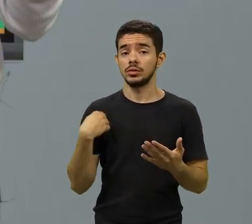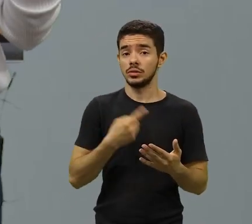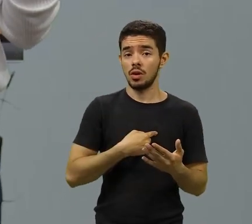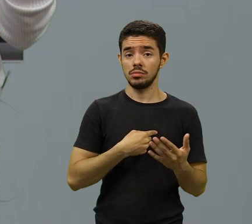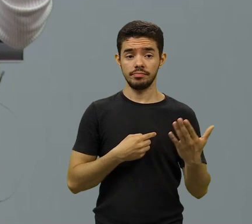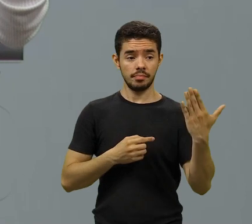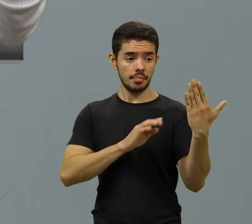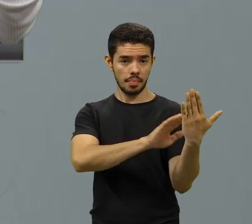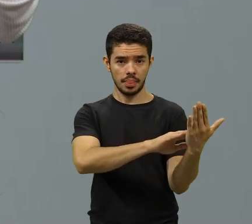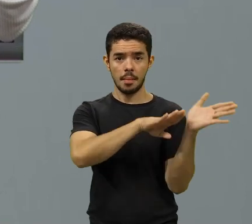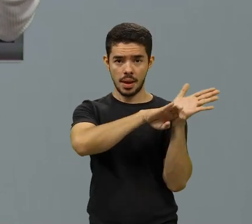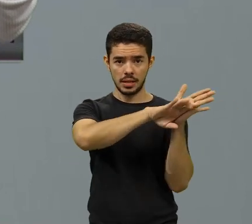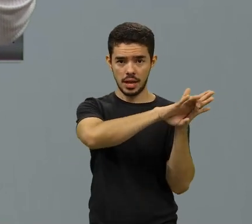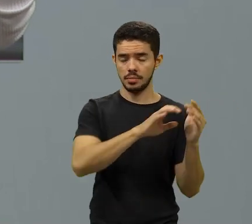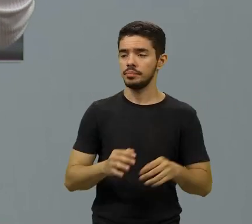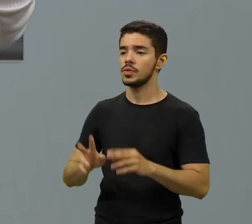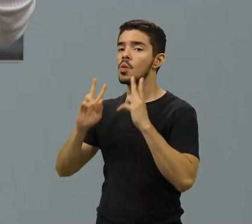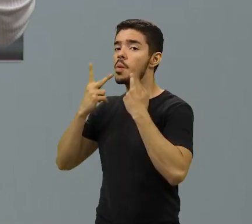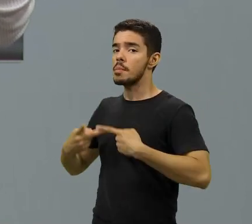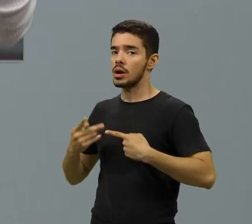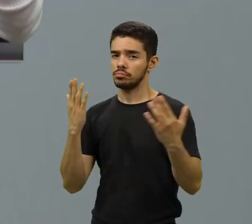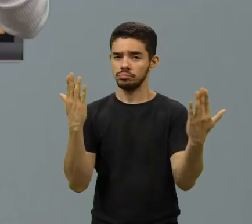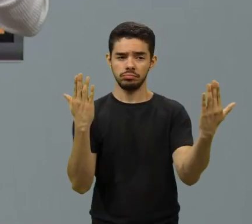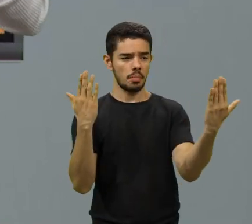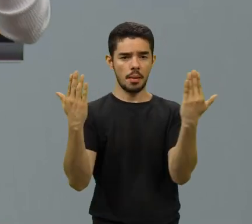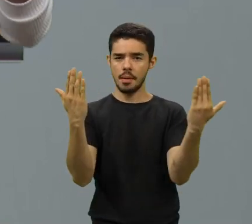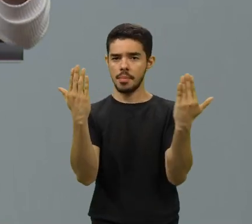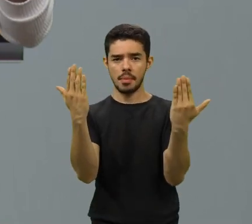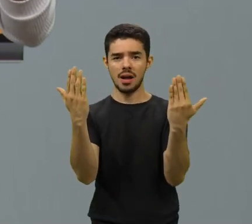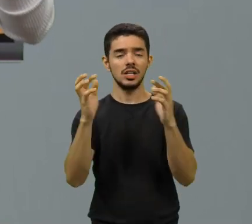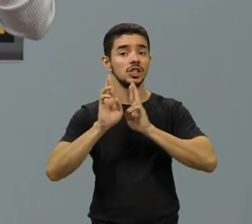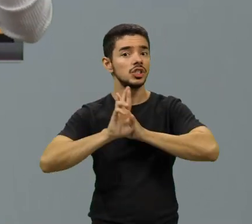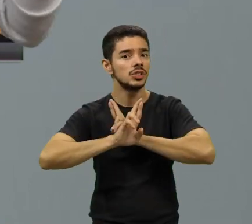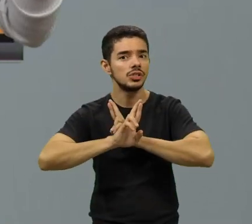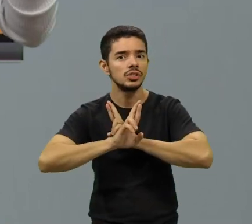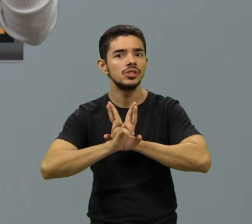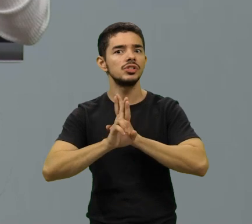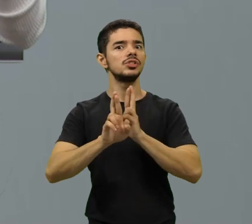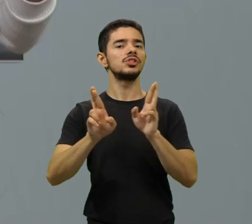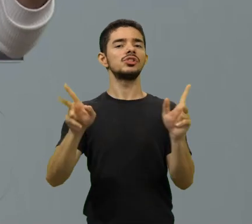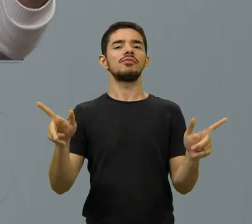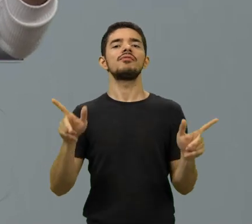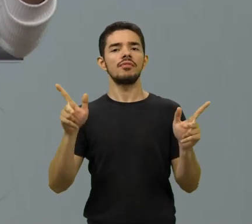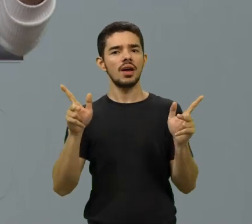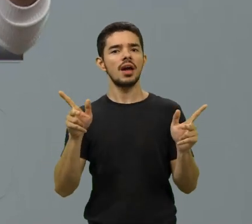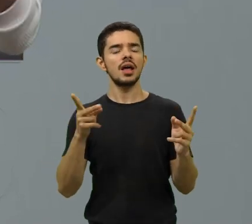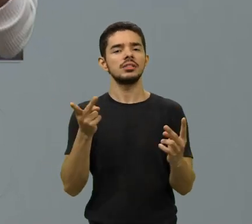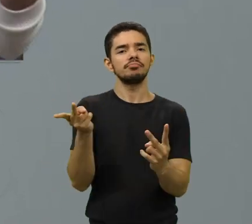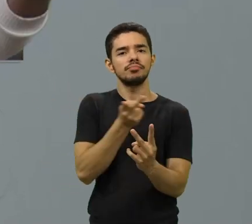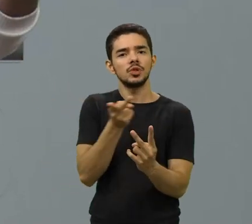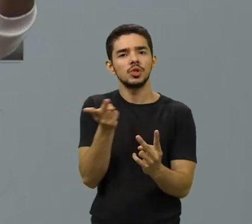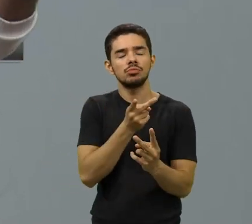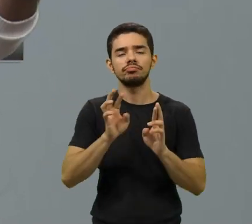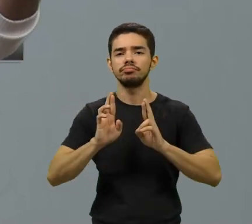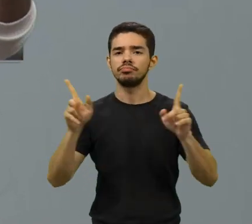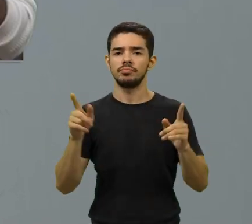uma bactéria e pegamos um ser humano, nós vemos a diferença, a distinção, a complexidade que há